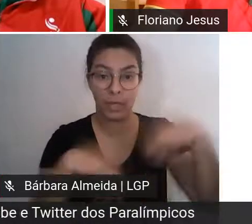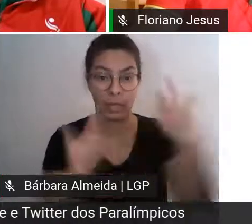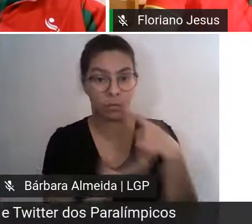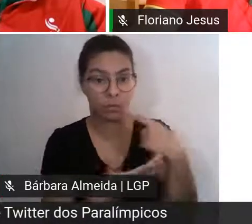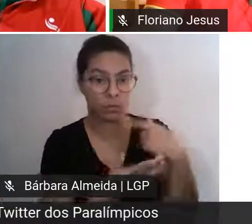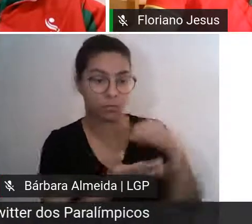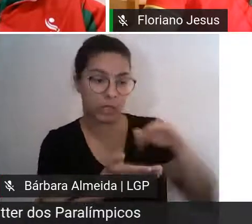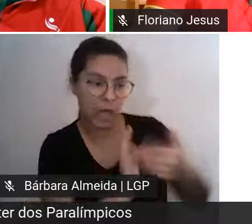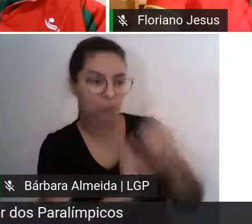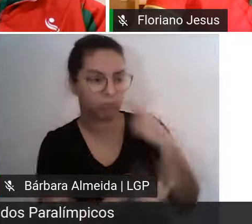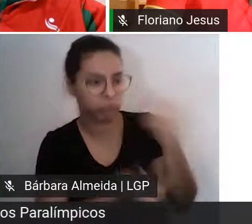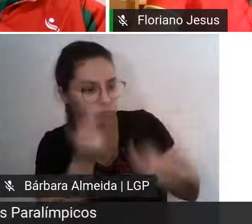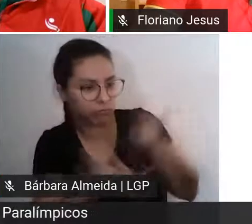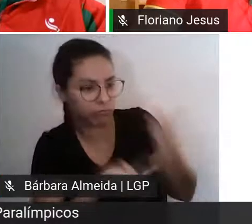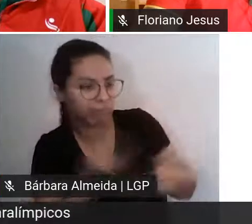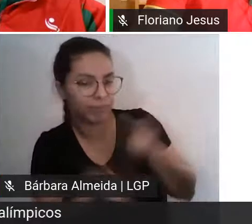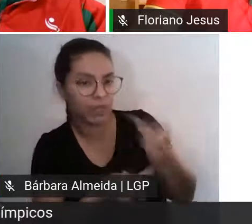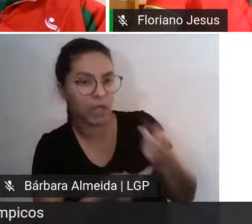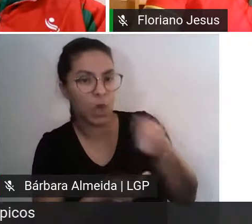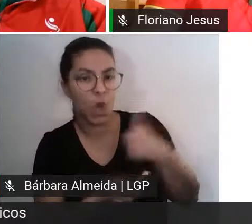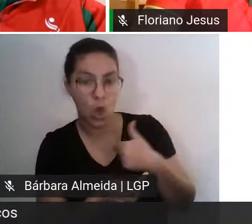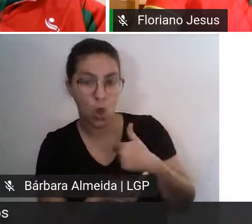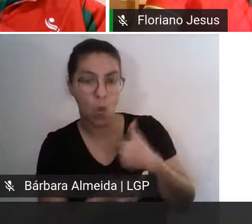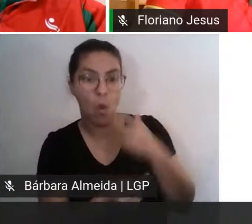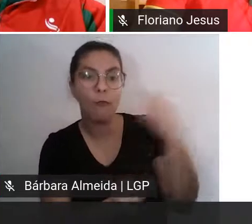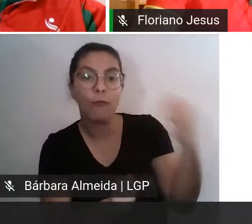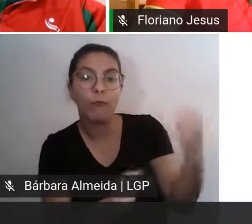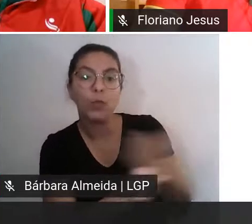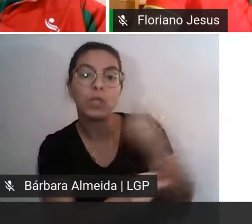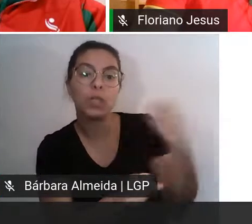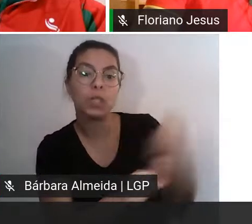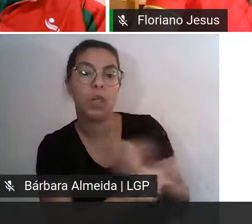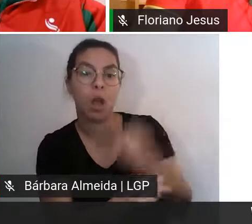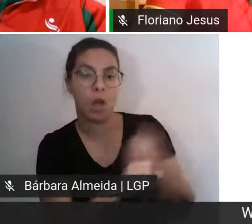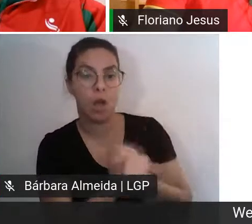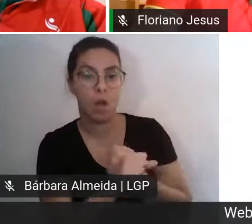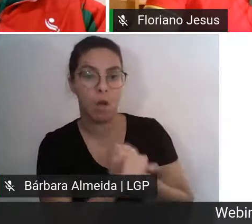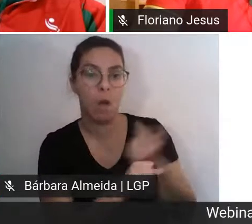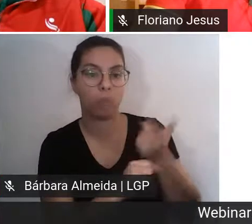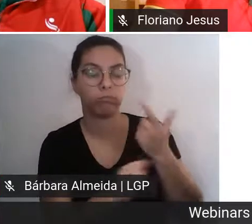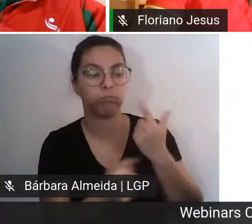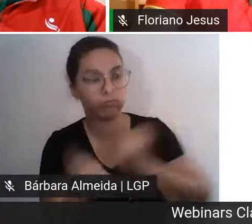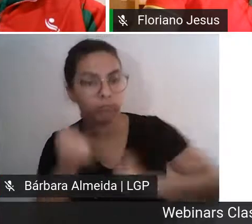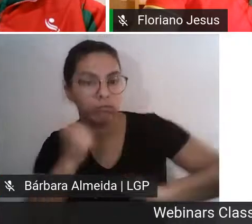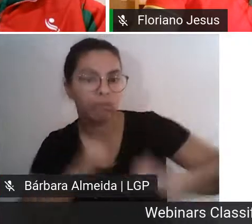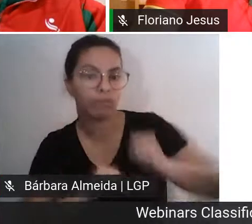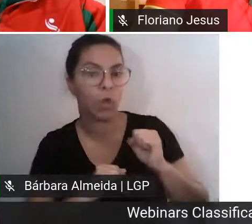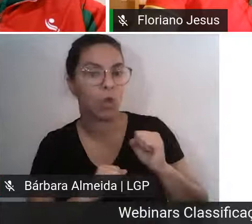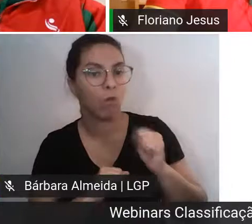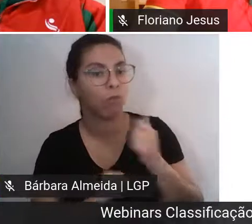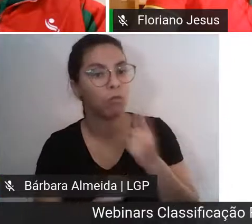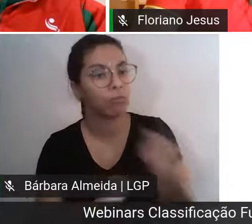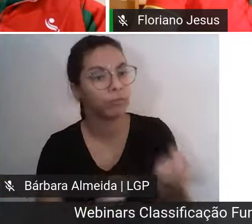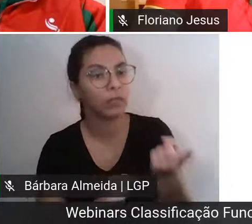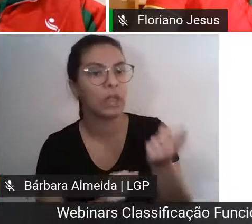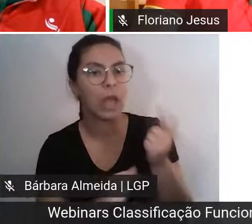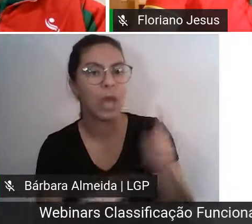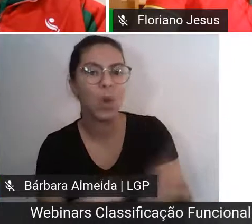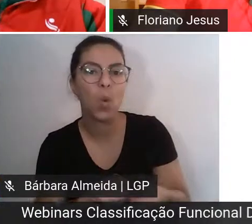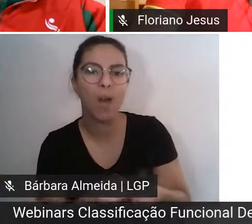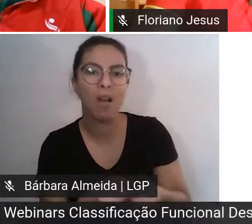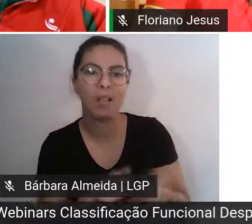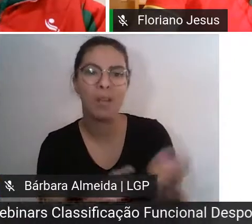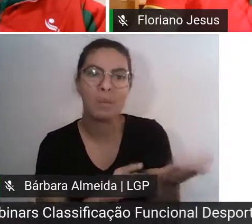a filosofia é assim, eu vou classificar a função, não vou classificar a incapacidade. Nós temos um bocadinho a perspectiva de,